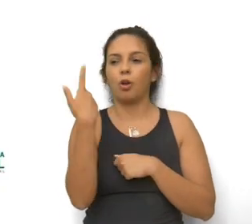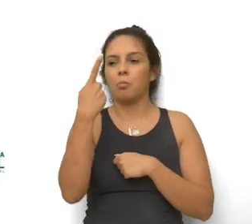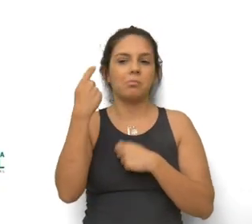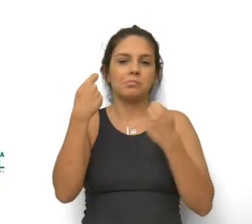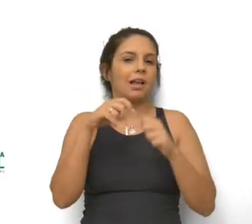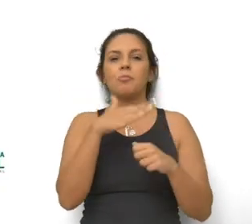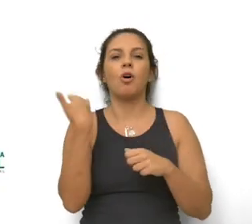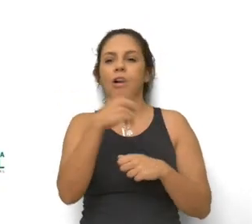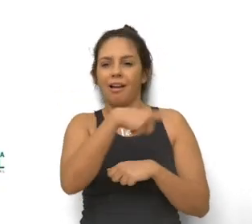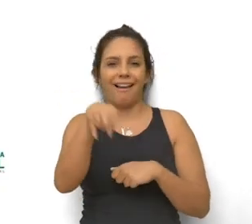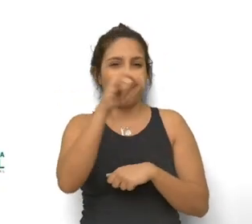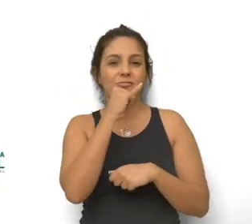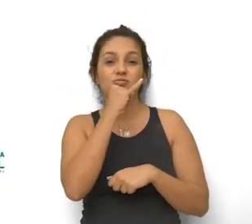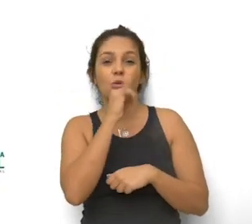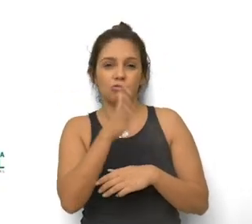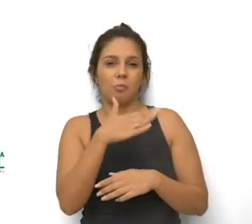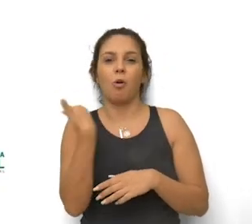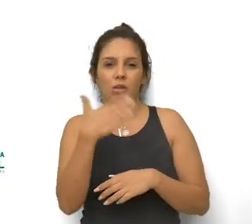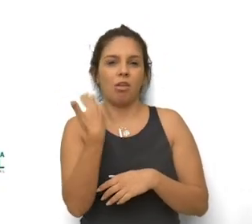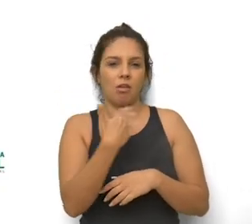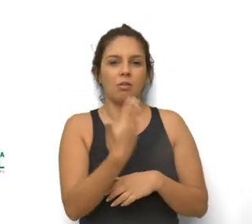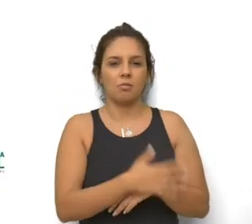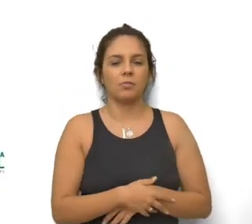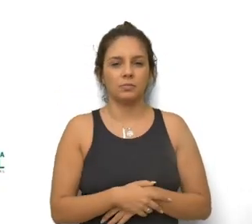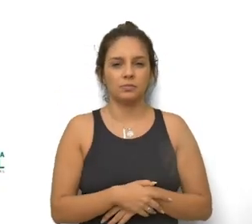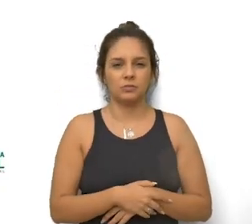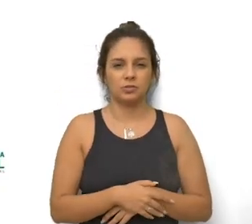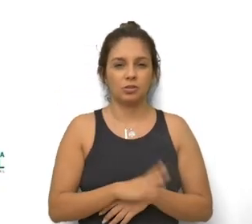desnecessariamente. Friso com muita força,